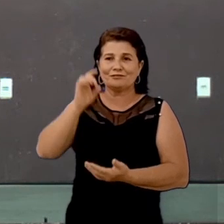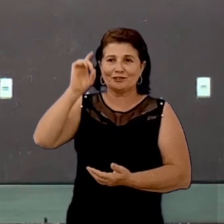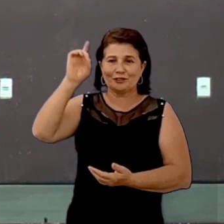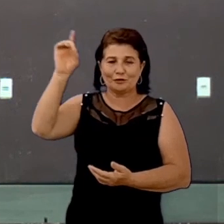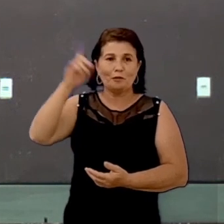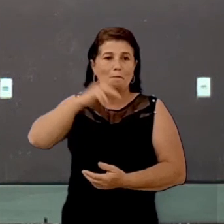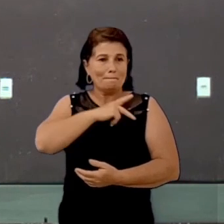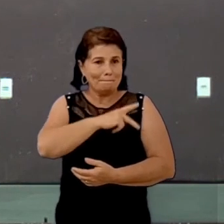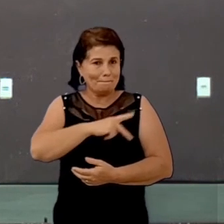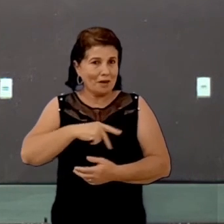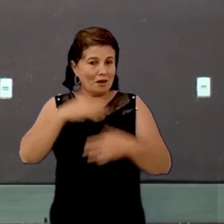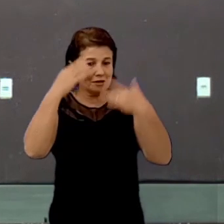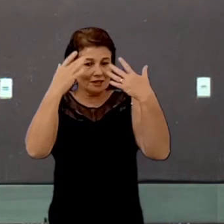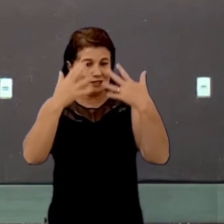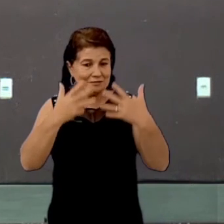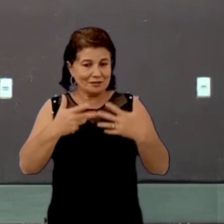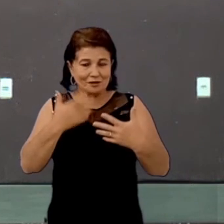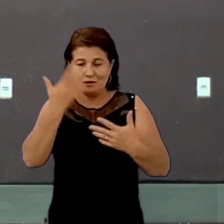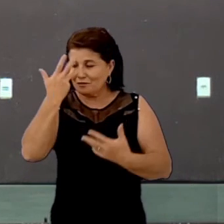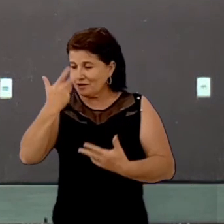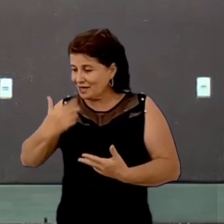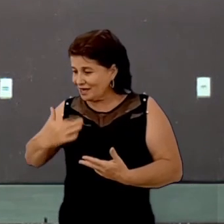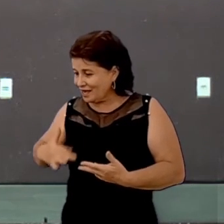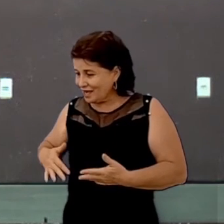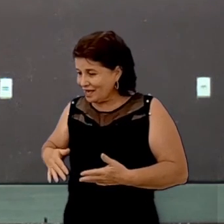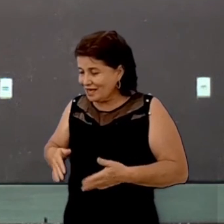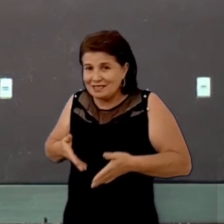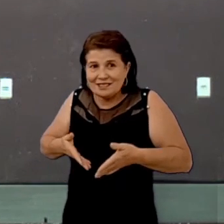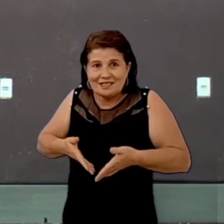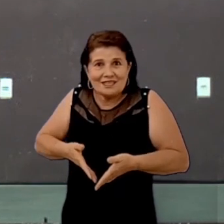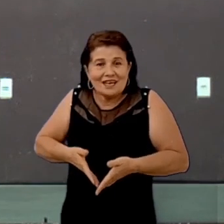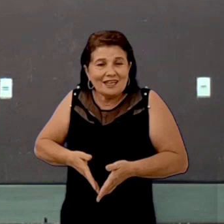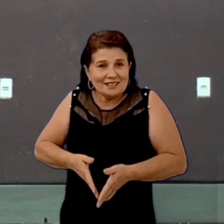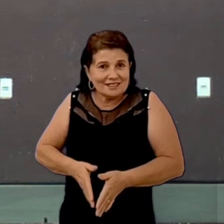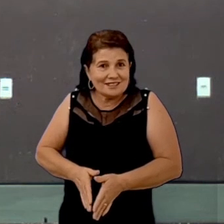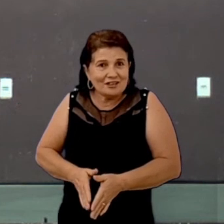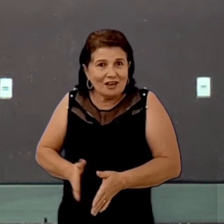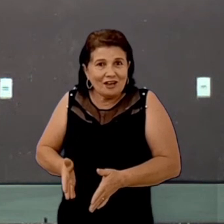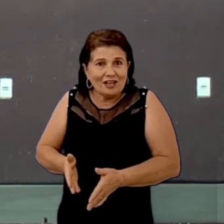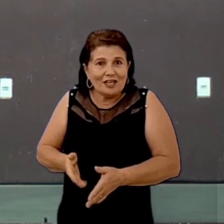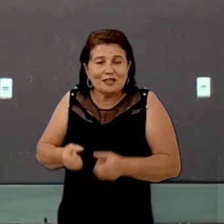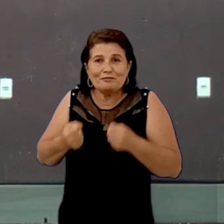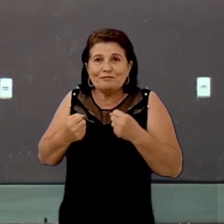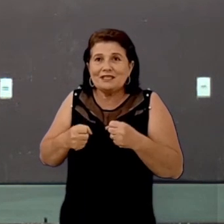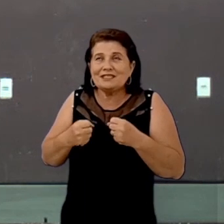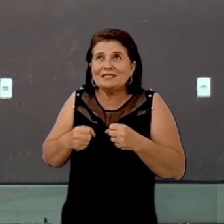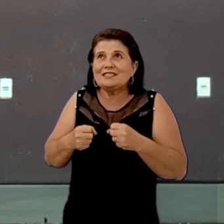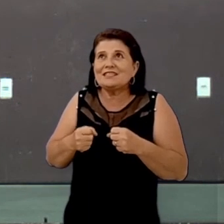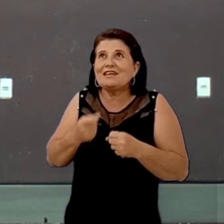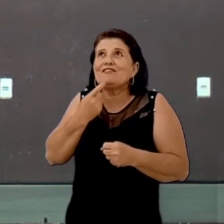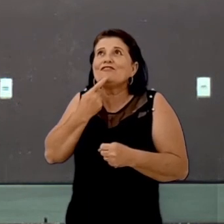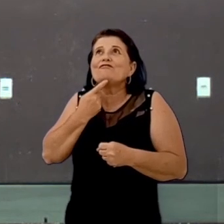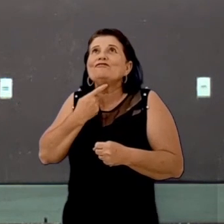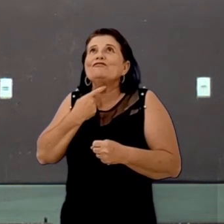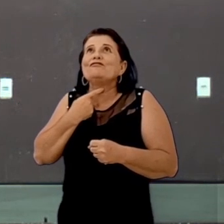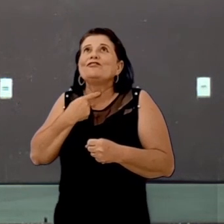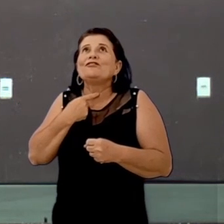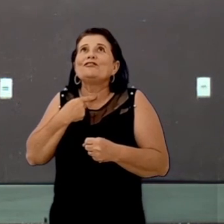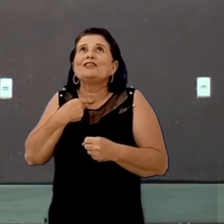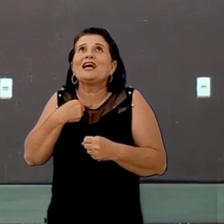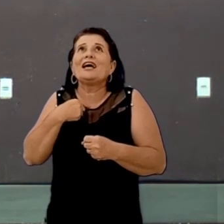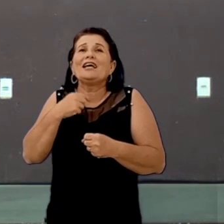Paulo diz para a gente que, como crianças recém-nascidas, nós precisamos desejar o genuíno leite